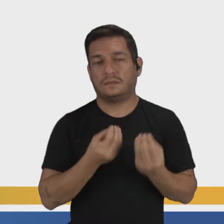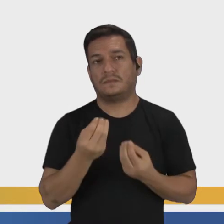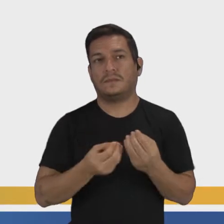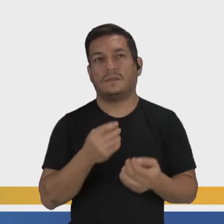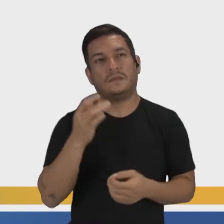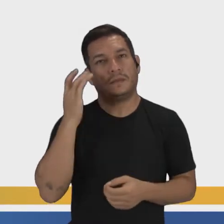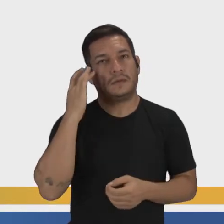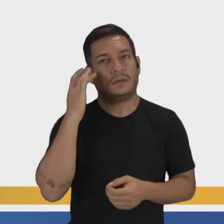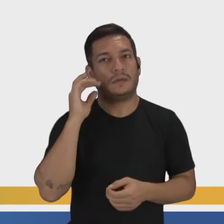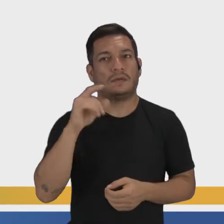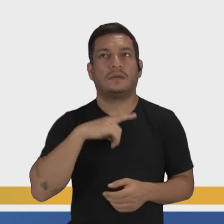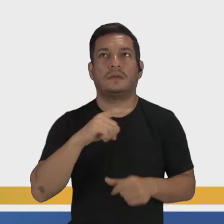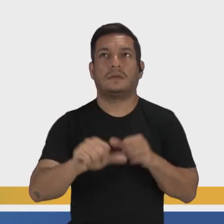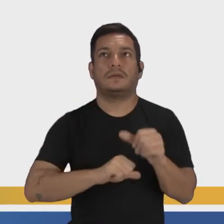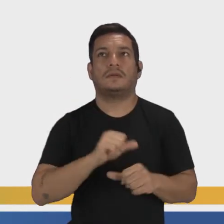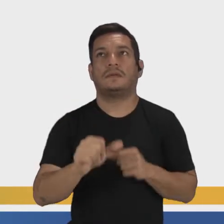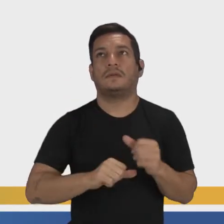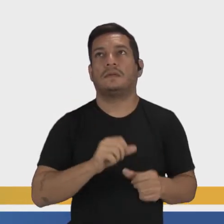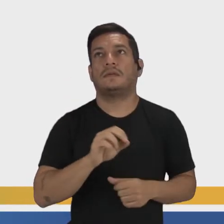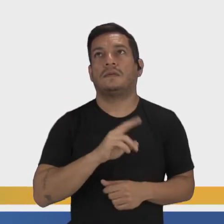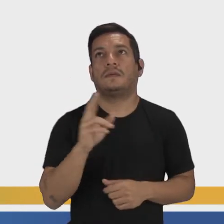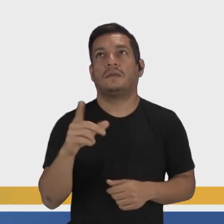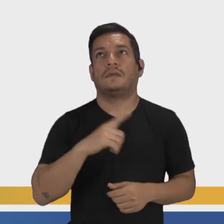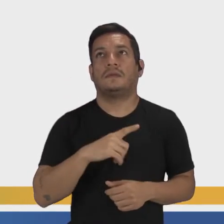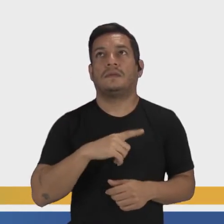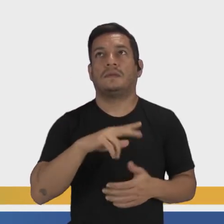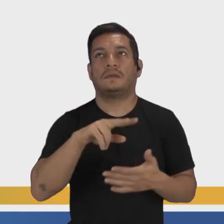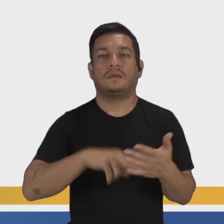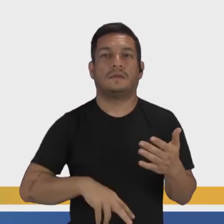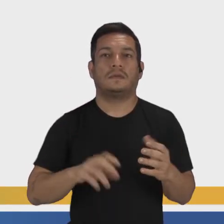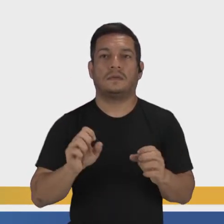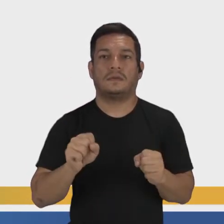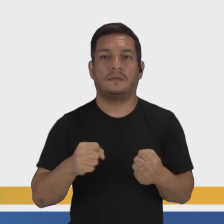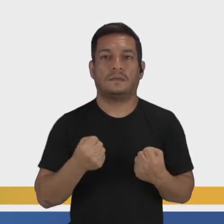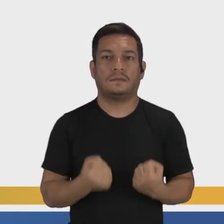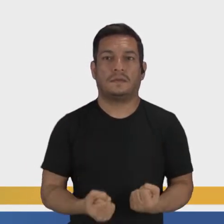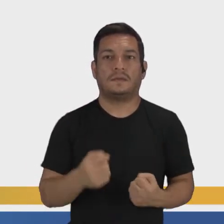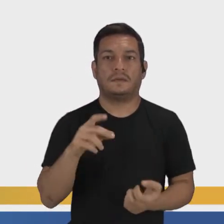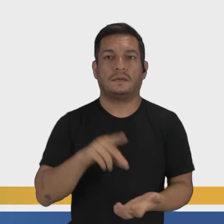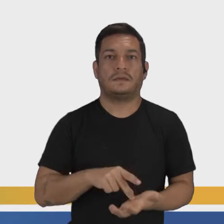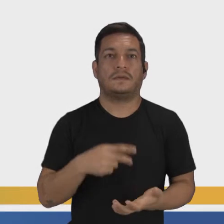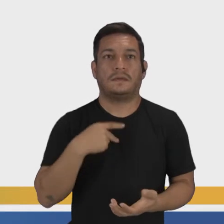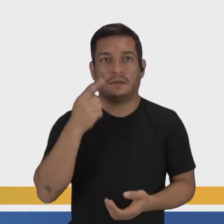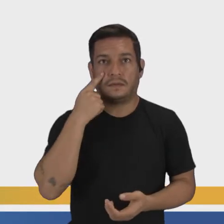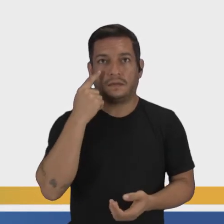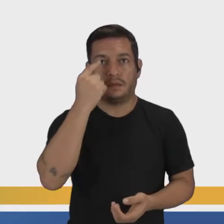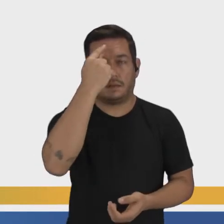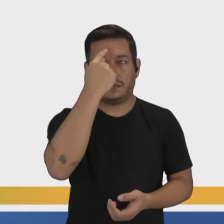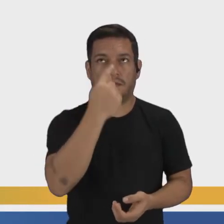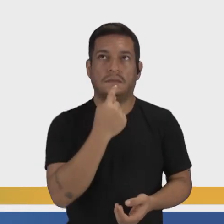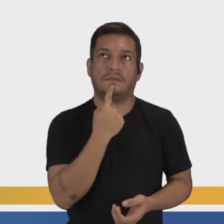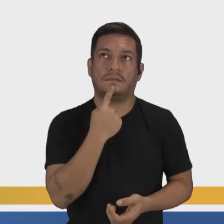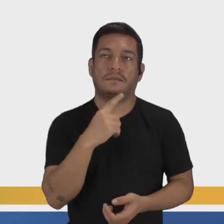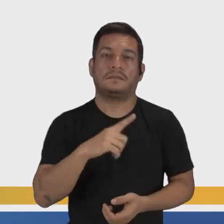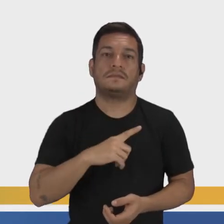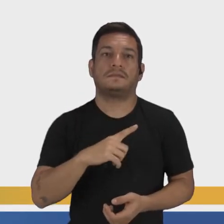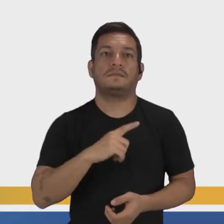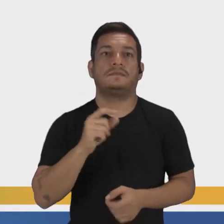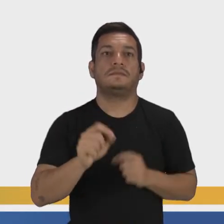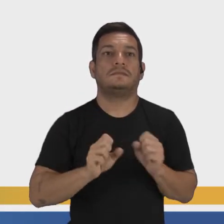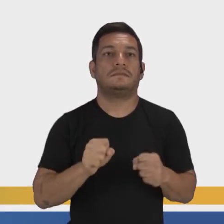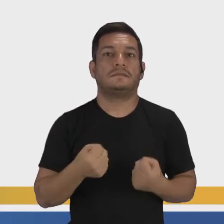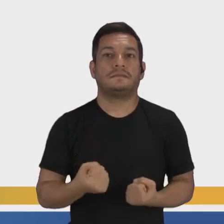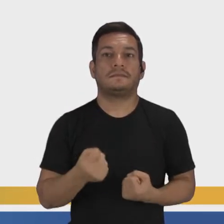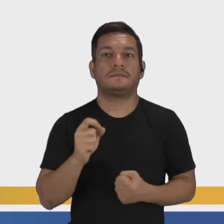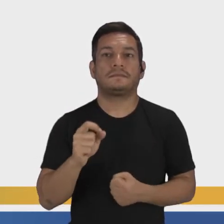Será que vai ter alguma alteração ou será que eu vou ter a leitura da massa real? Observem bem a figura. Nós temos uma